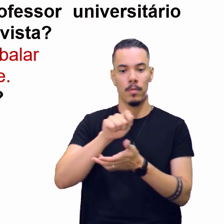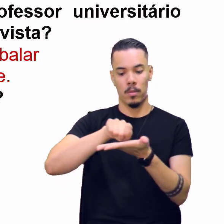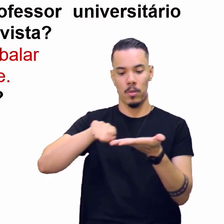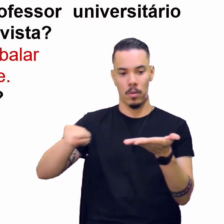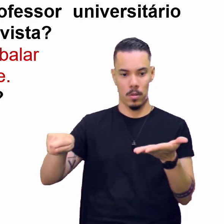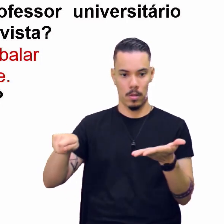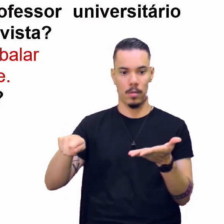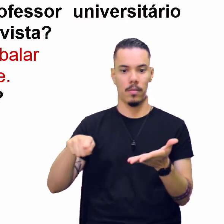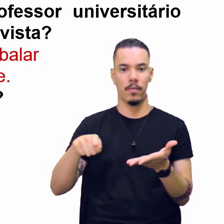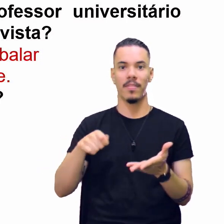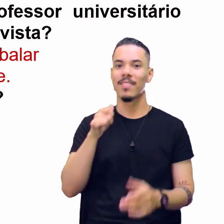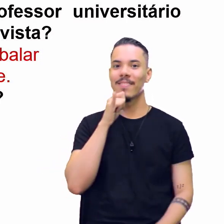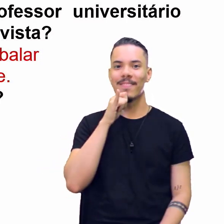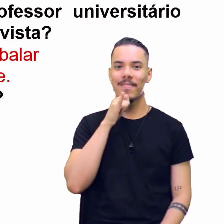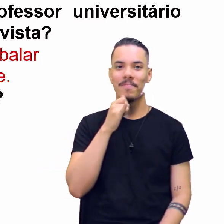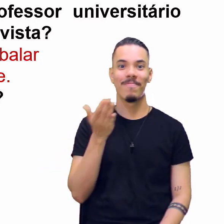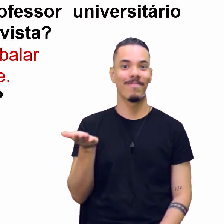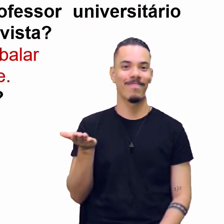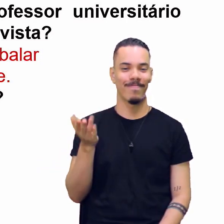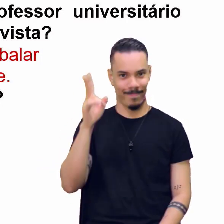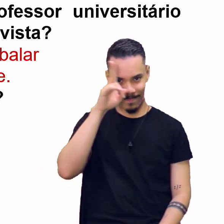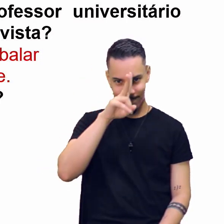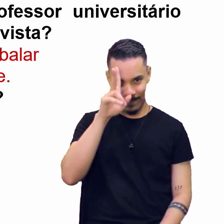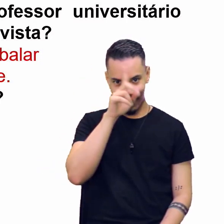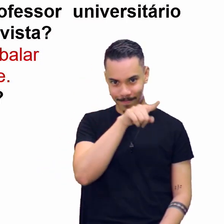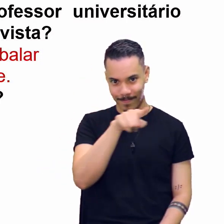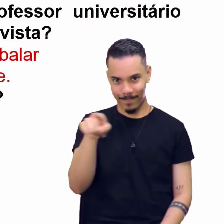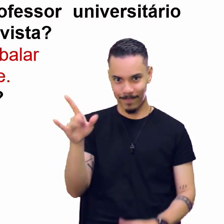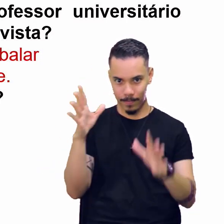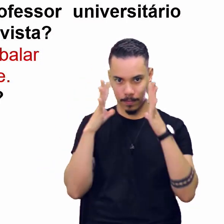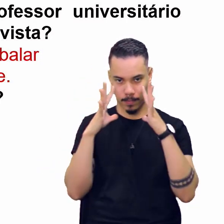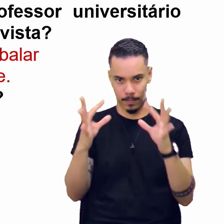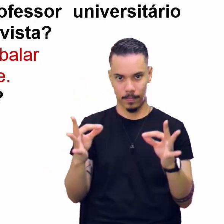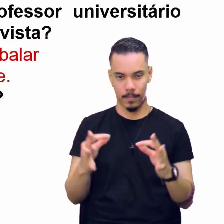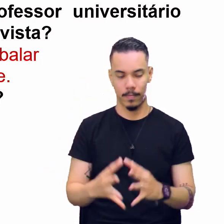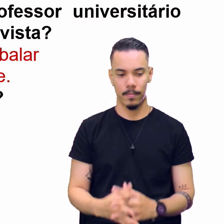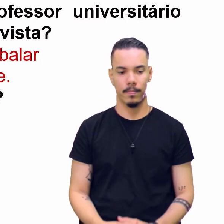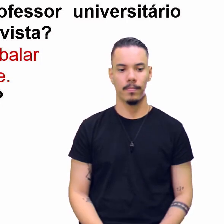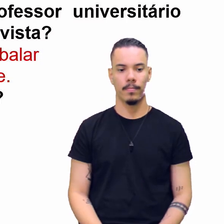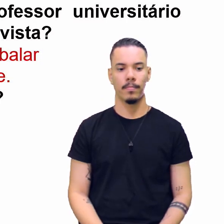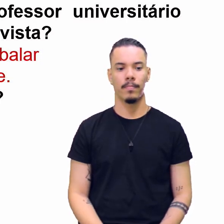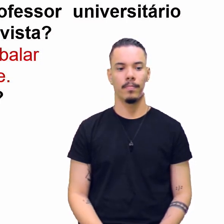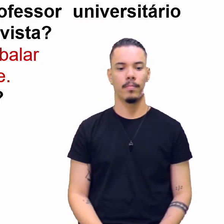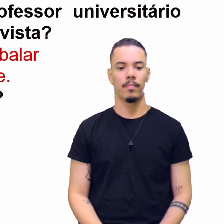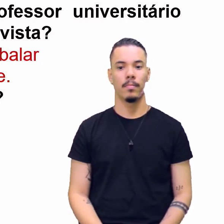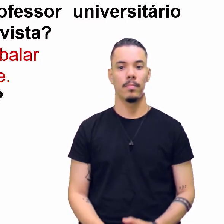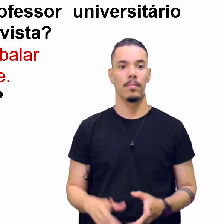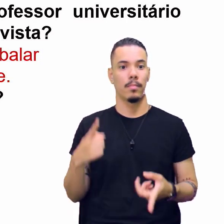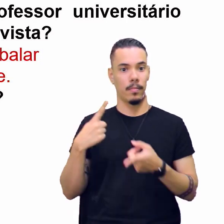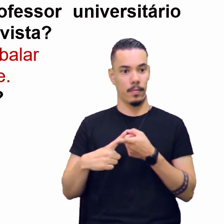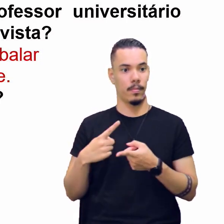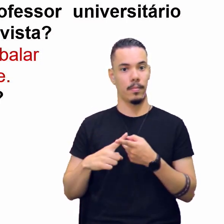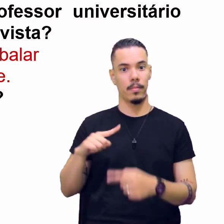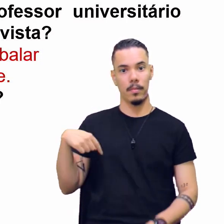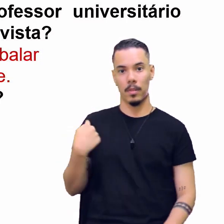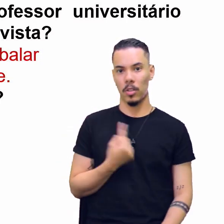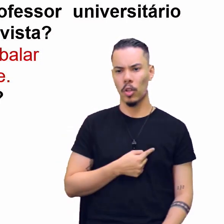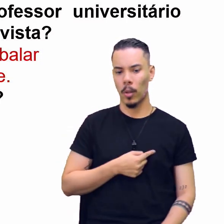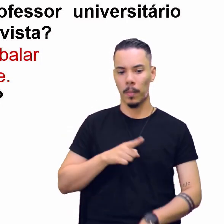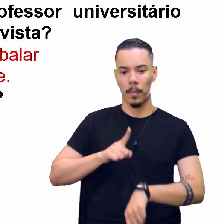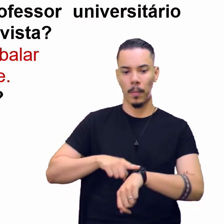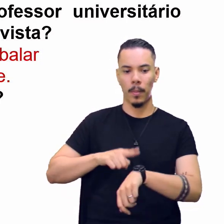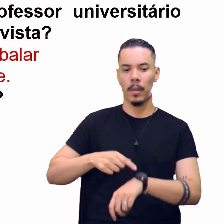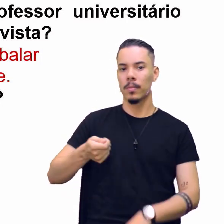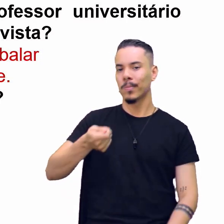como exemplo? Vamos ver se você prestou atenção lá. E sabe, quando a gente está fazendo entrevista, se a